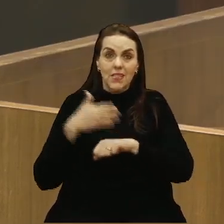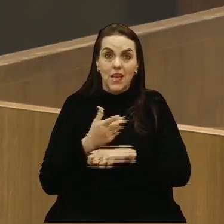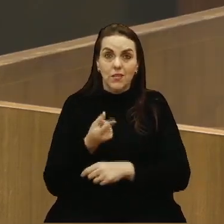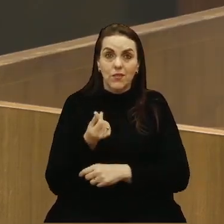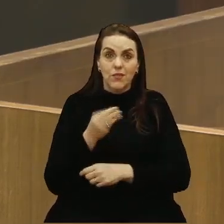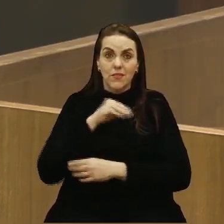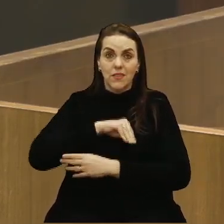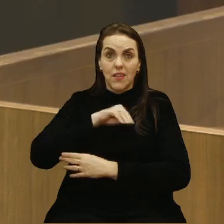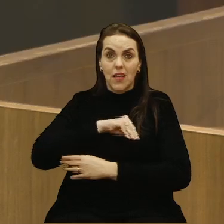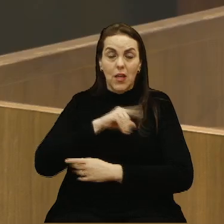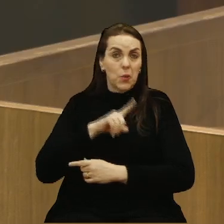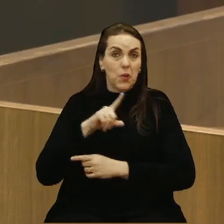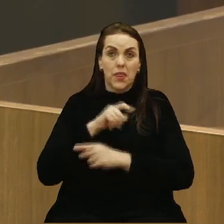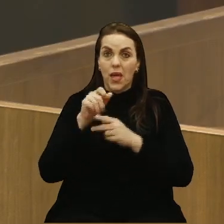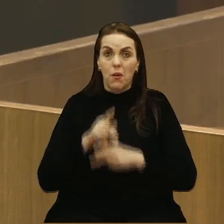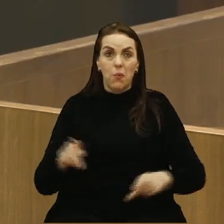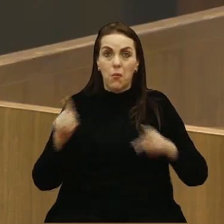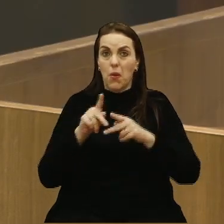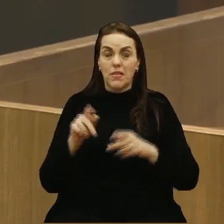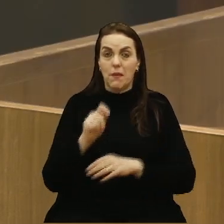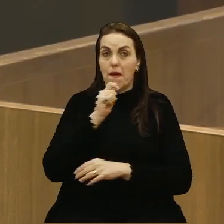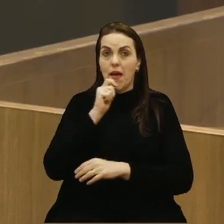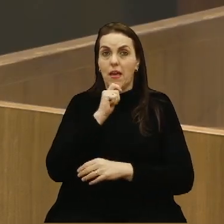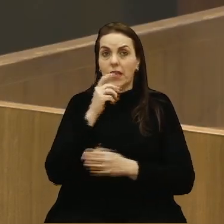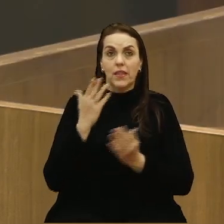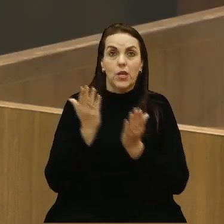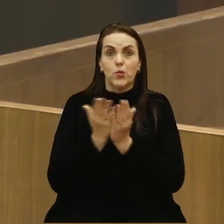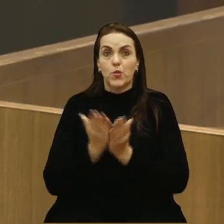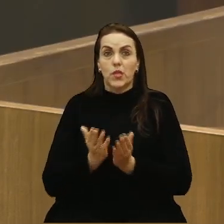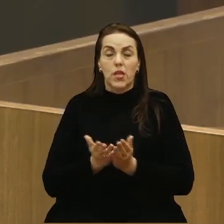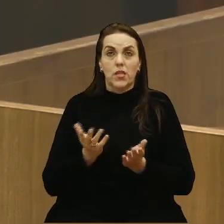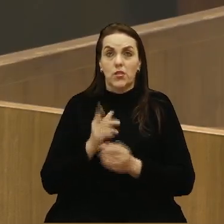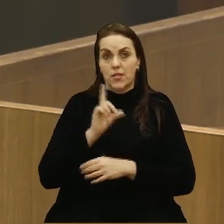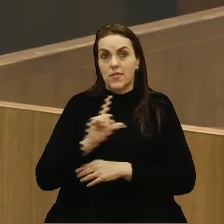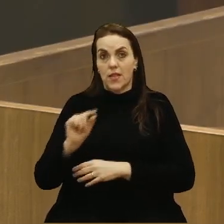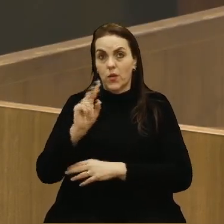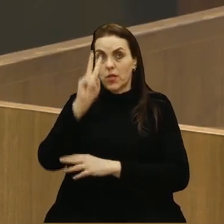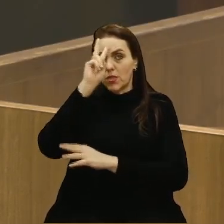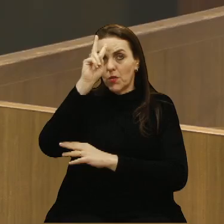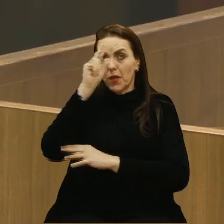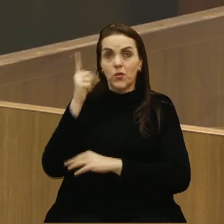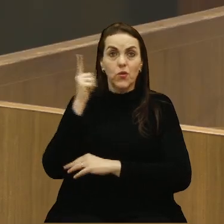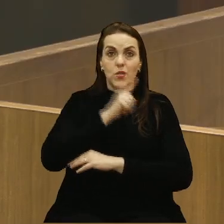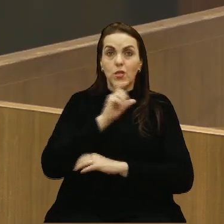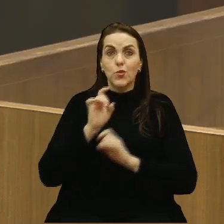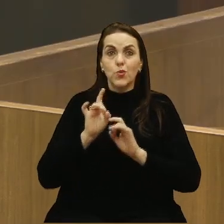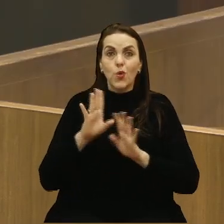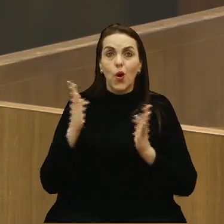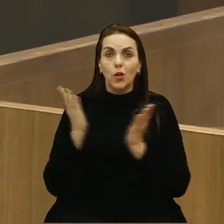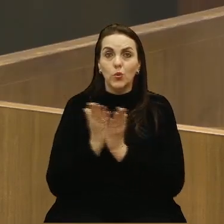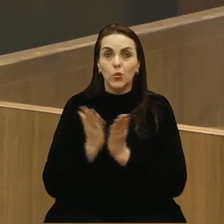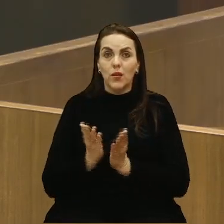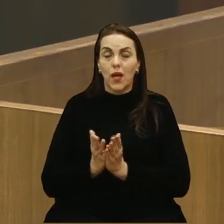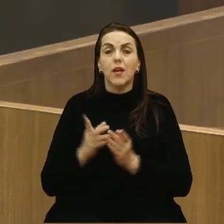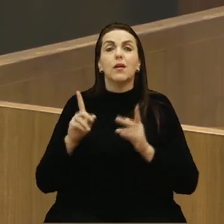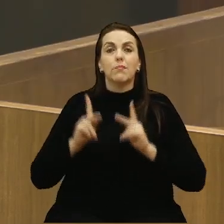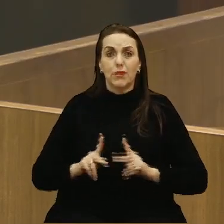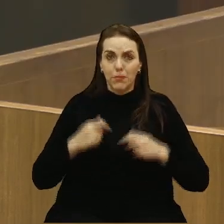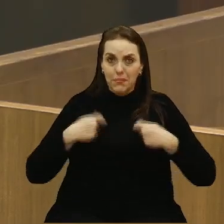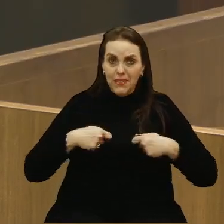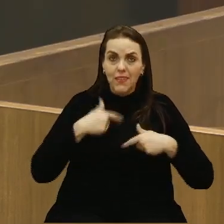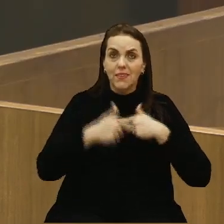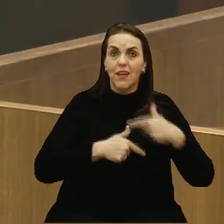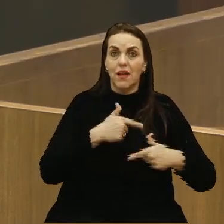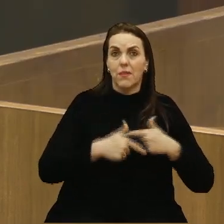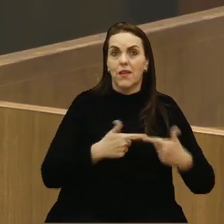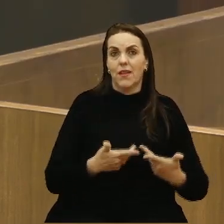Nós não temos uma população ainda, estudantes, mesmo que saiam do ensino médio, que consigam somente estudar. As pessoas precisam trabalhar. E